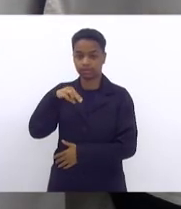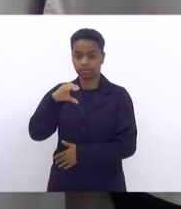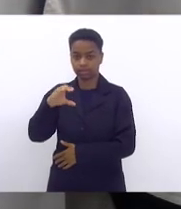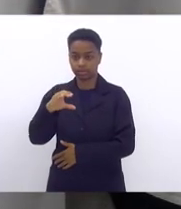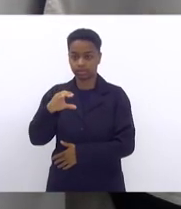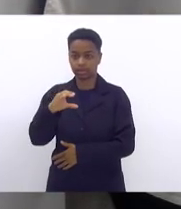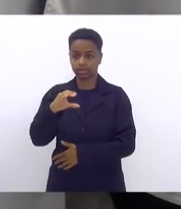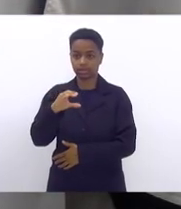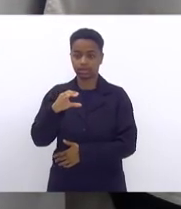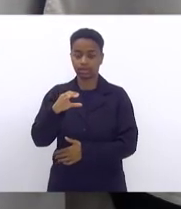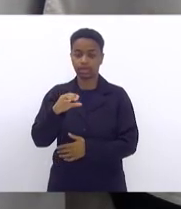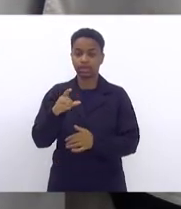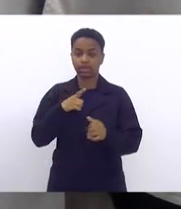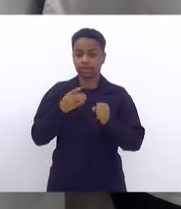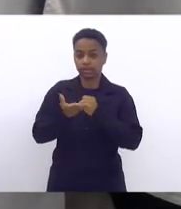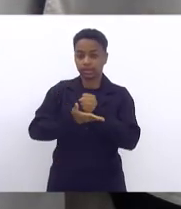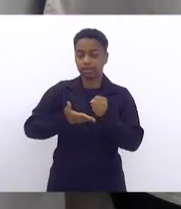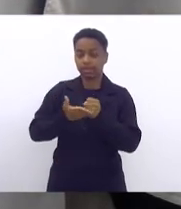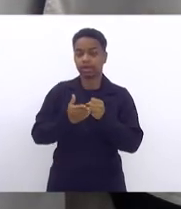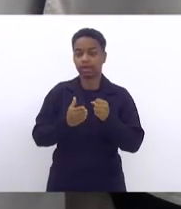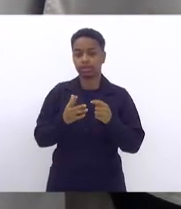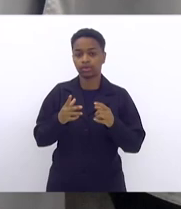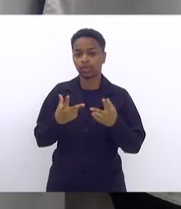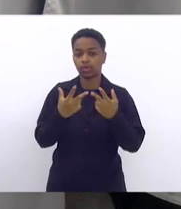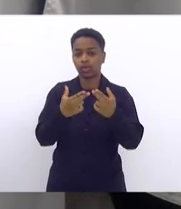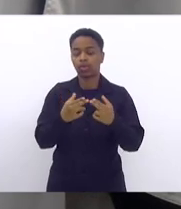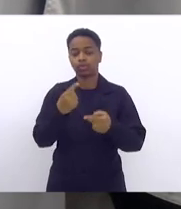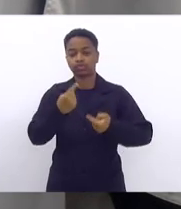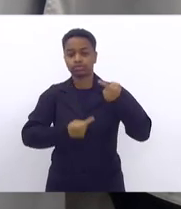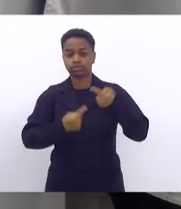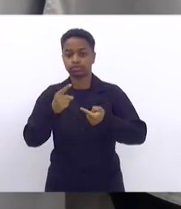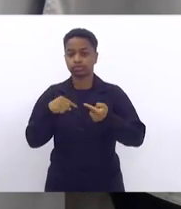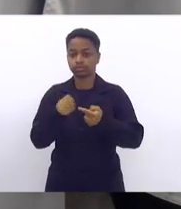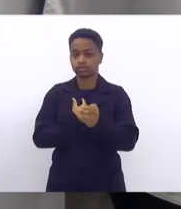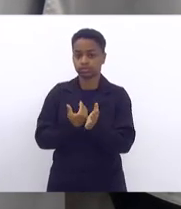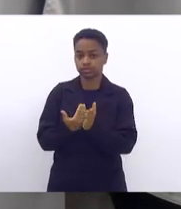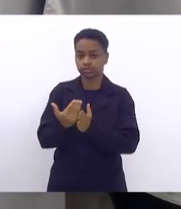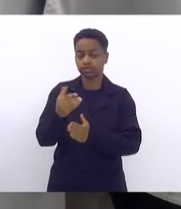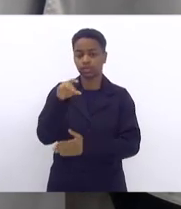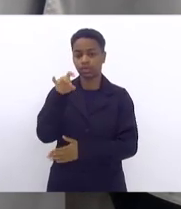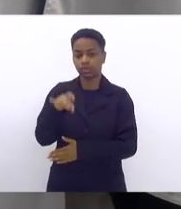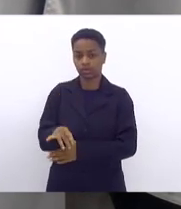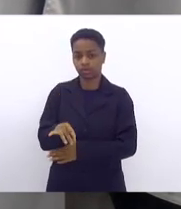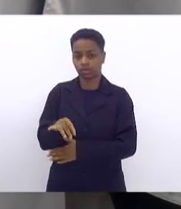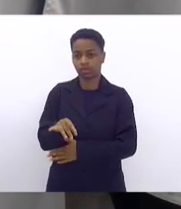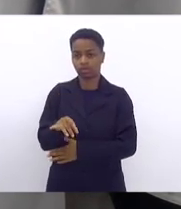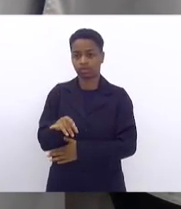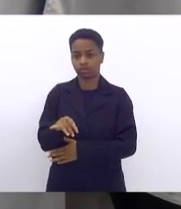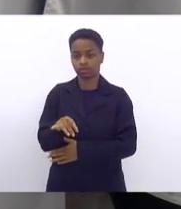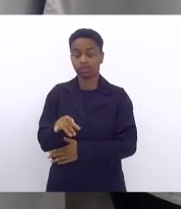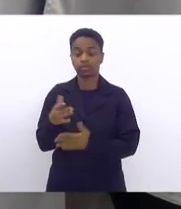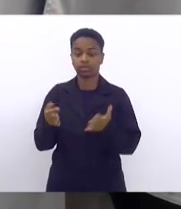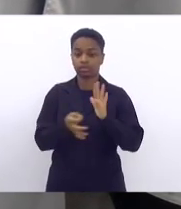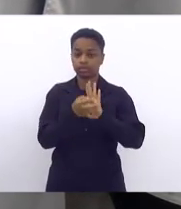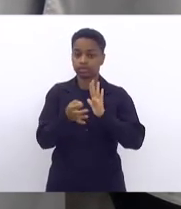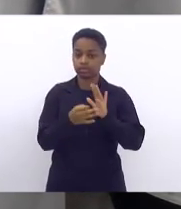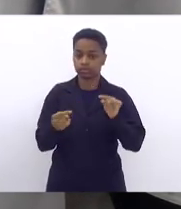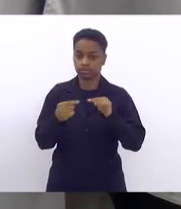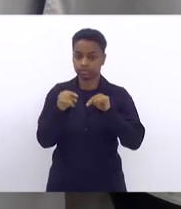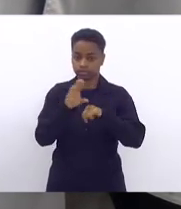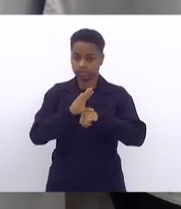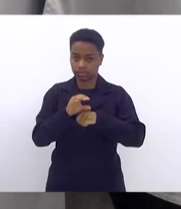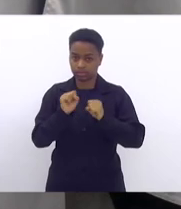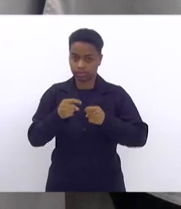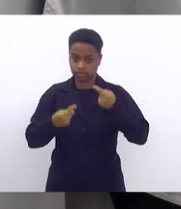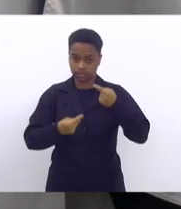nos dar embasamento de uma discussão que a gente começou na última assentada. Então, o parecer é pela constitucionalidade, em discussão,